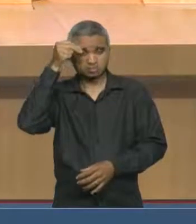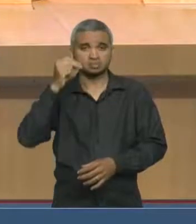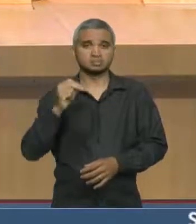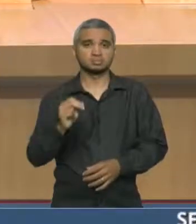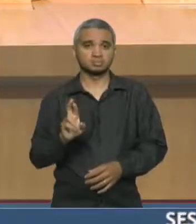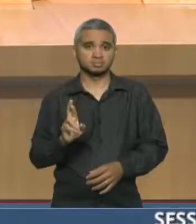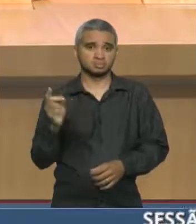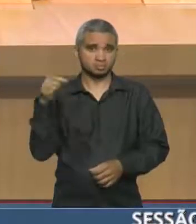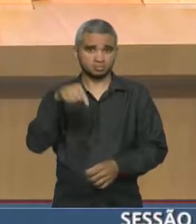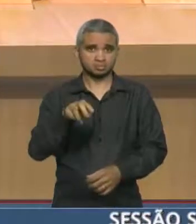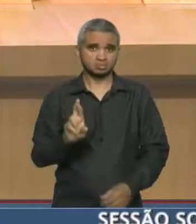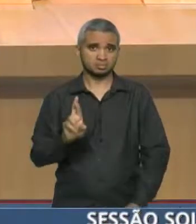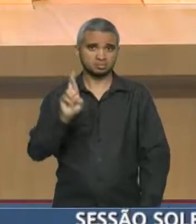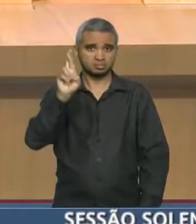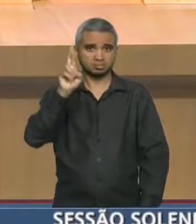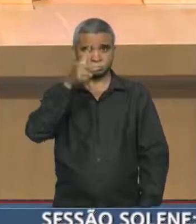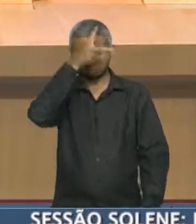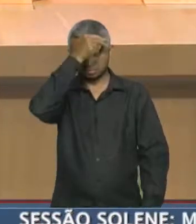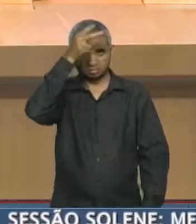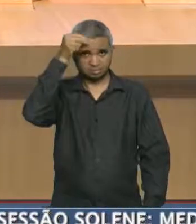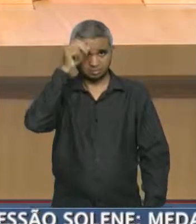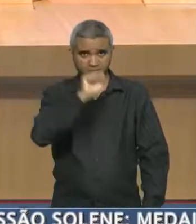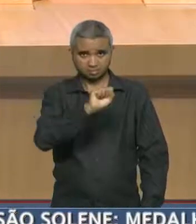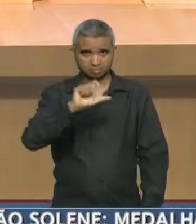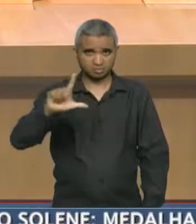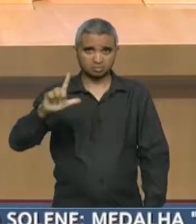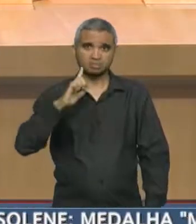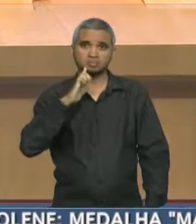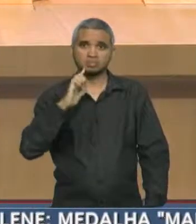o prefeito de São Luís, Edivaldo Holanda Júnior.